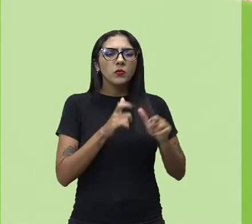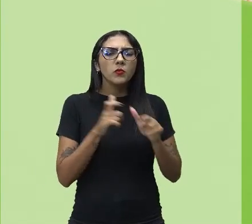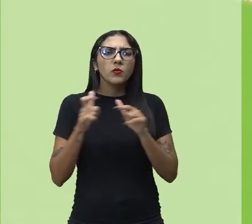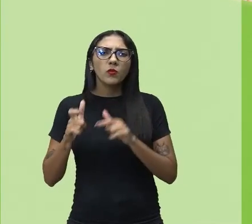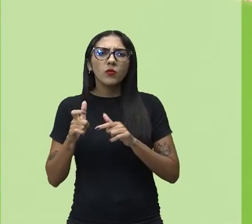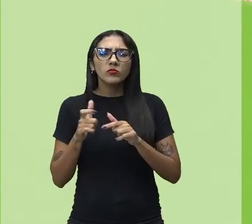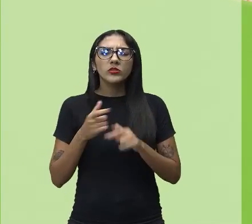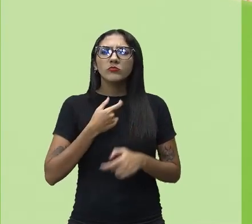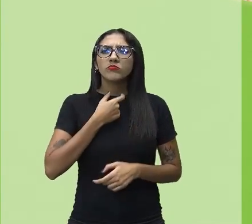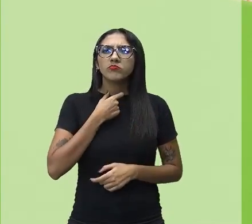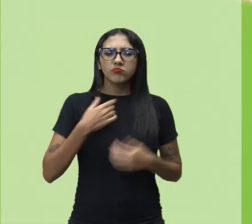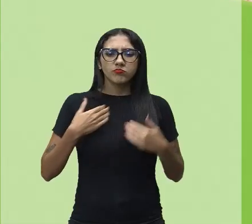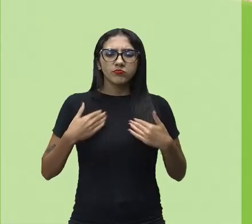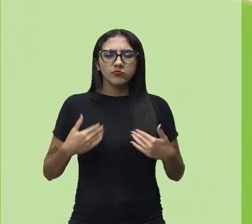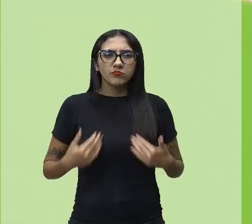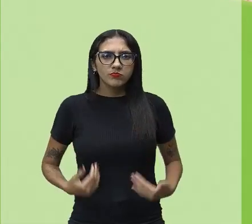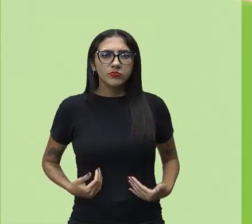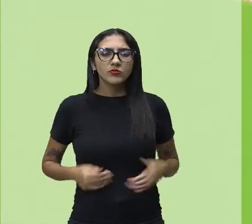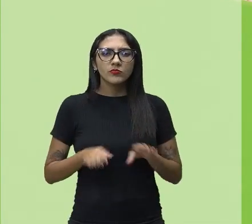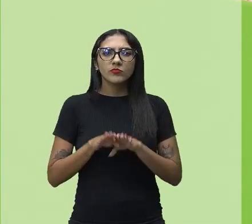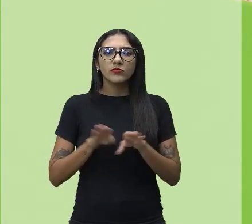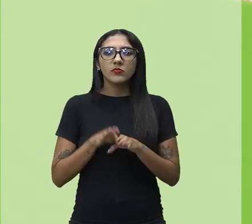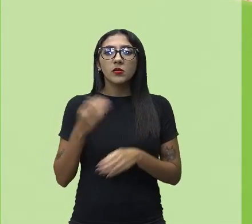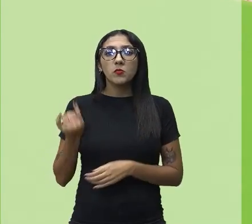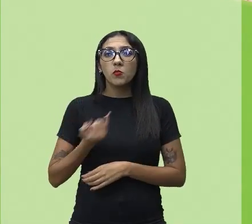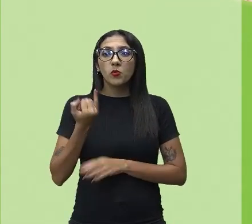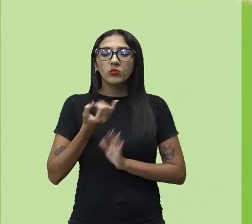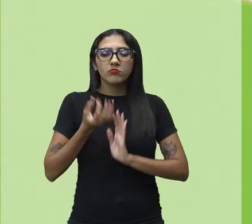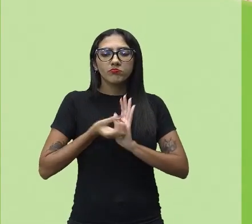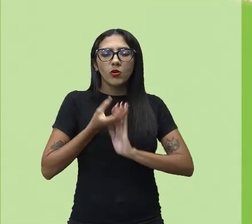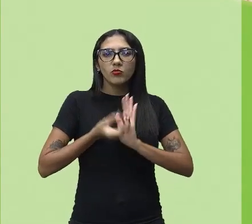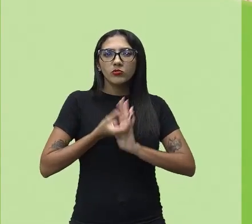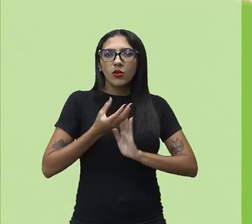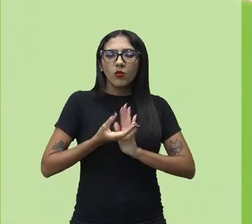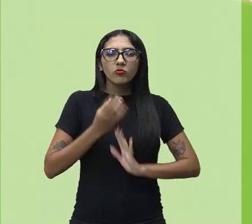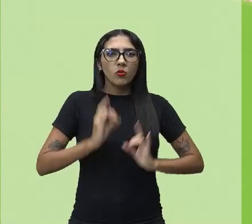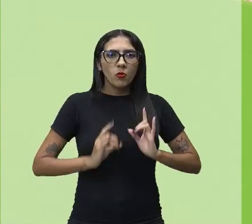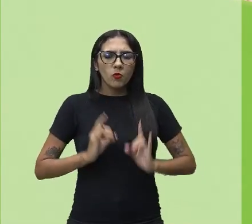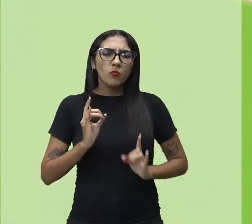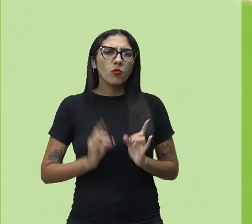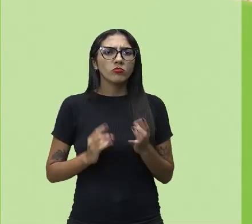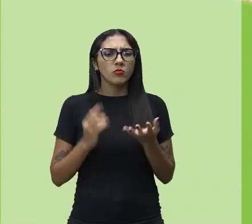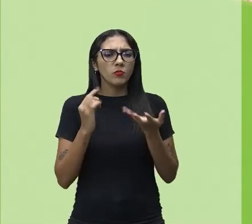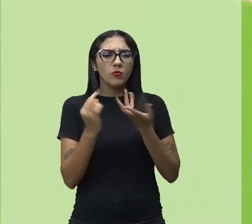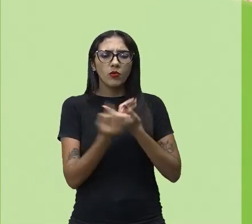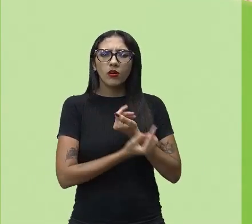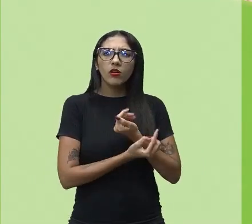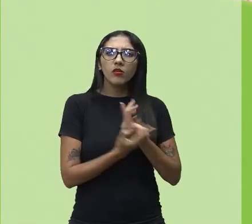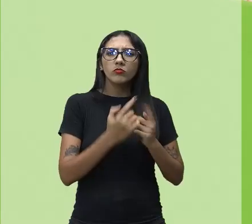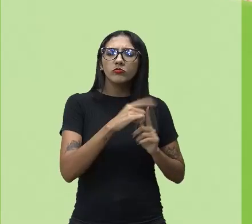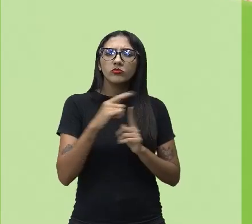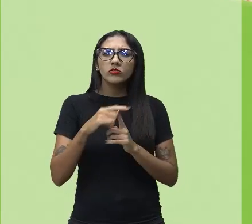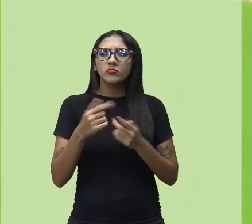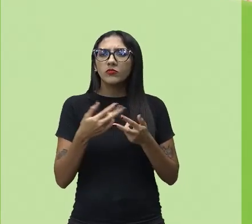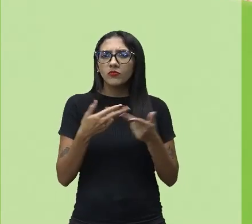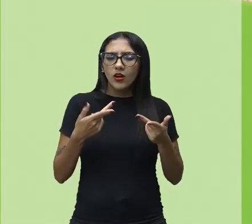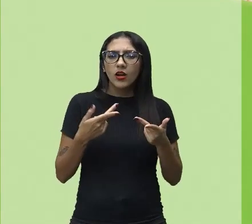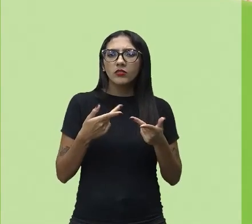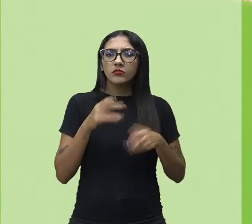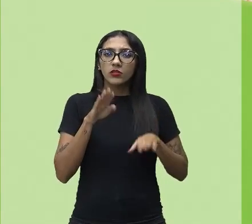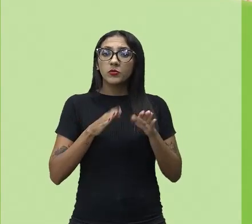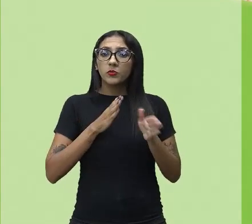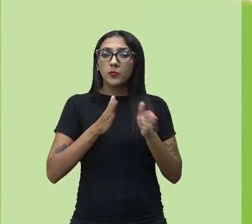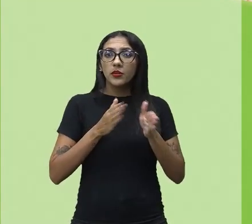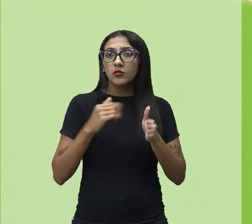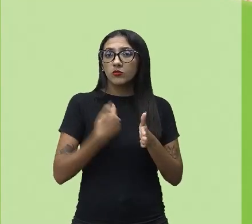dessas glândulas, a importância dela na produção de hormônios, né? Diferentes tipos de hormônios que acontecem em diferentes fases